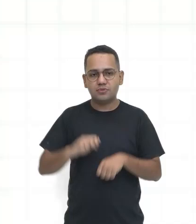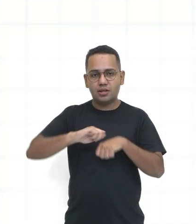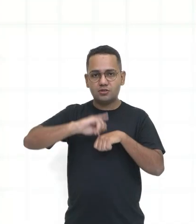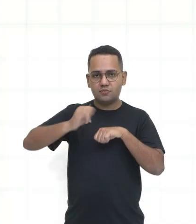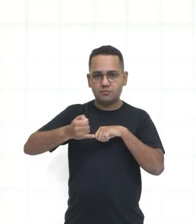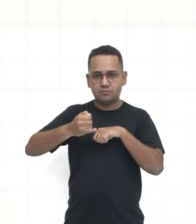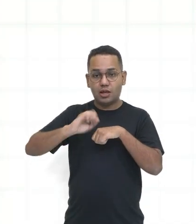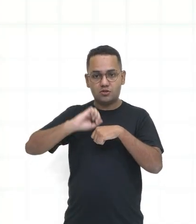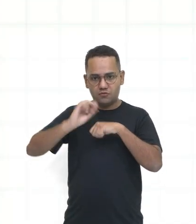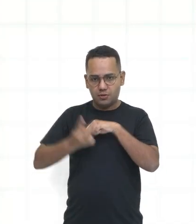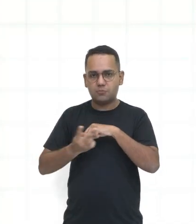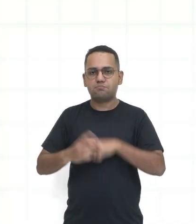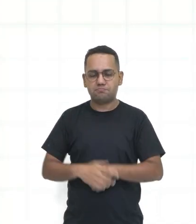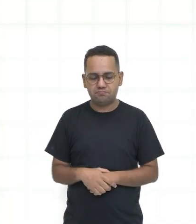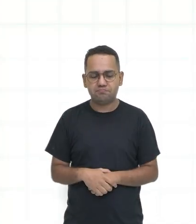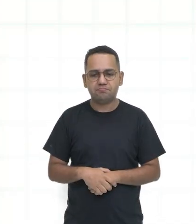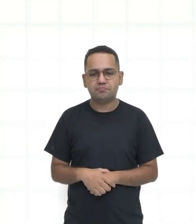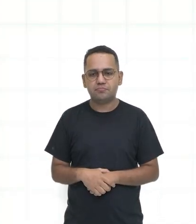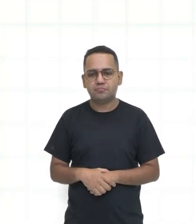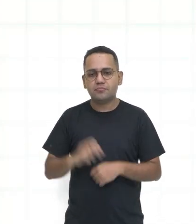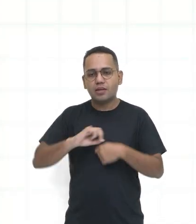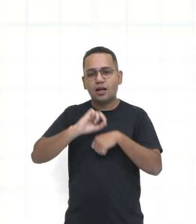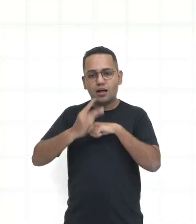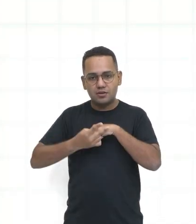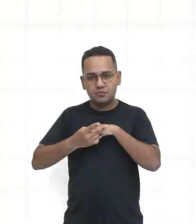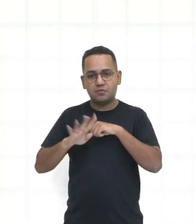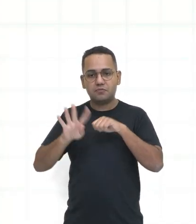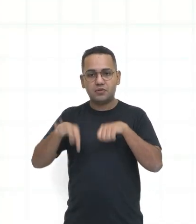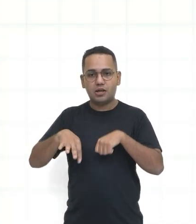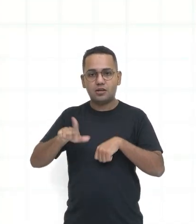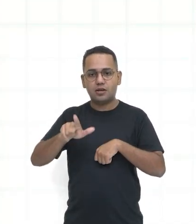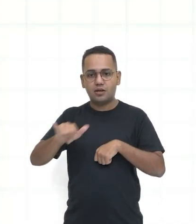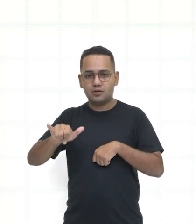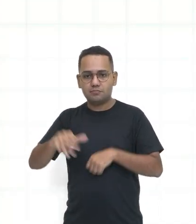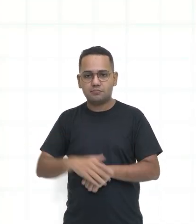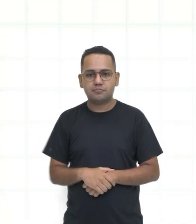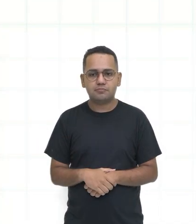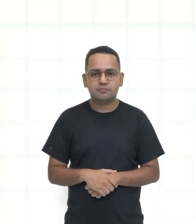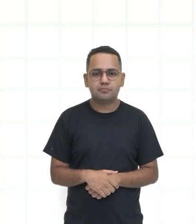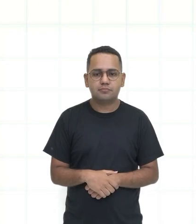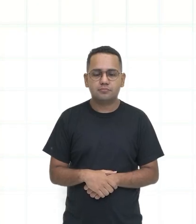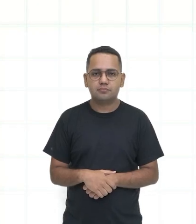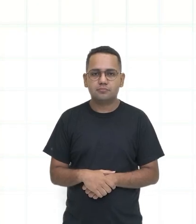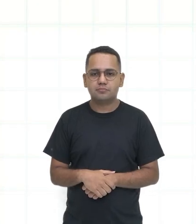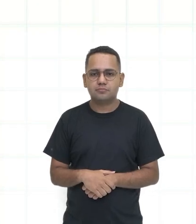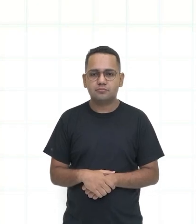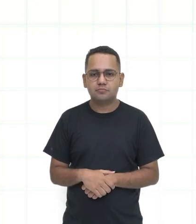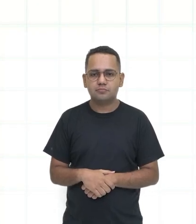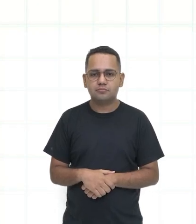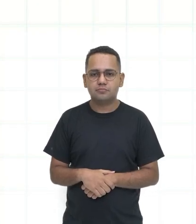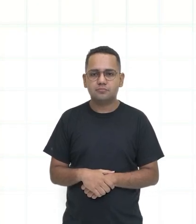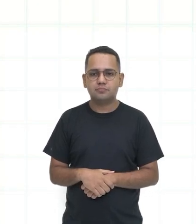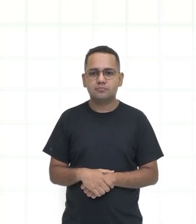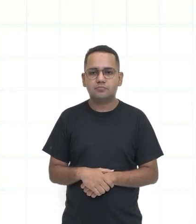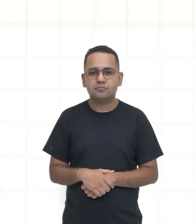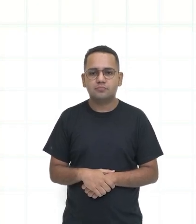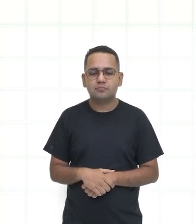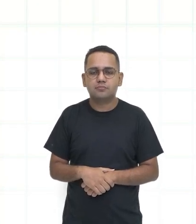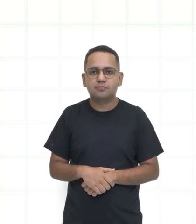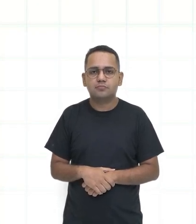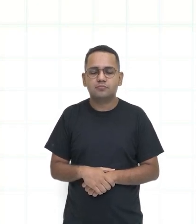olha só. Advérbios terminados com ly ending, né? Advérbios terminados com